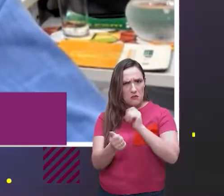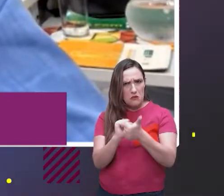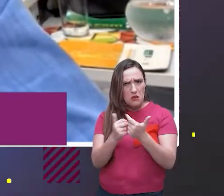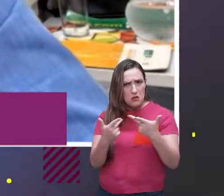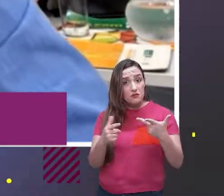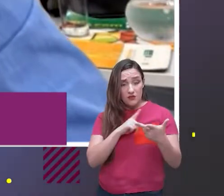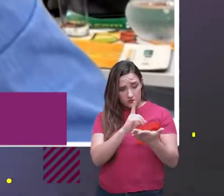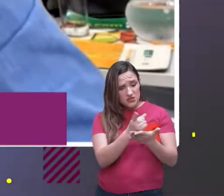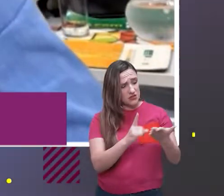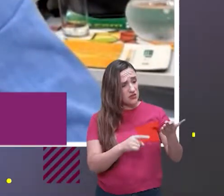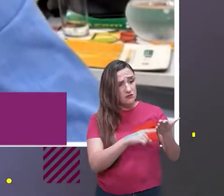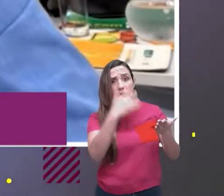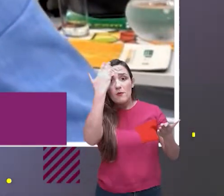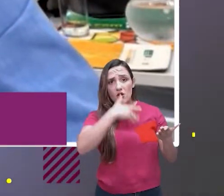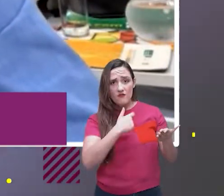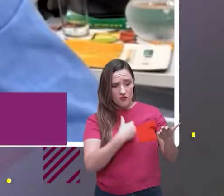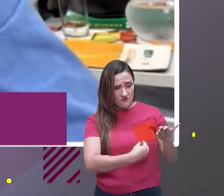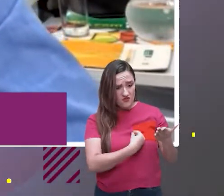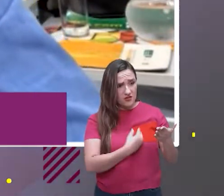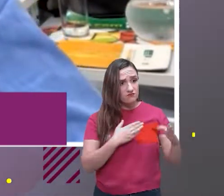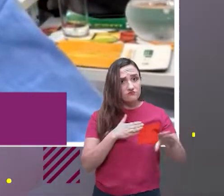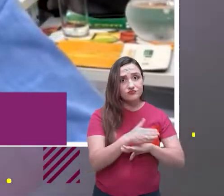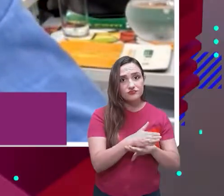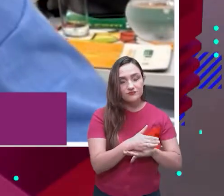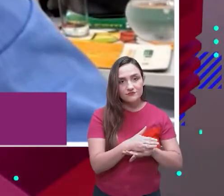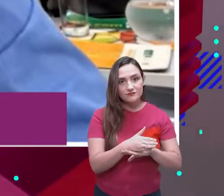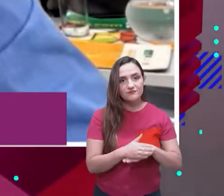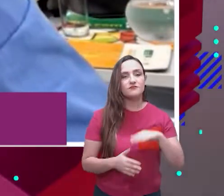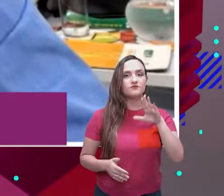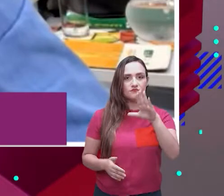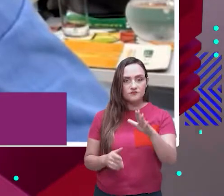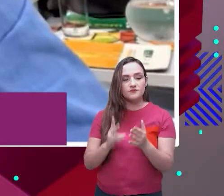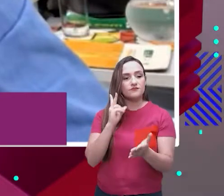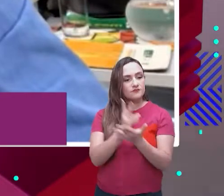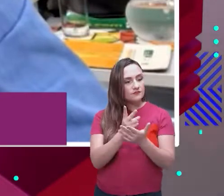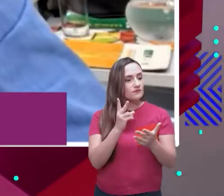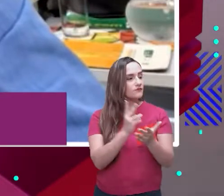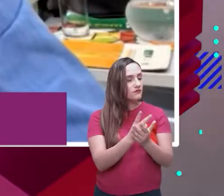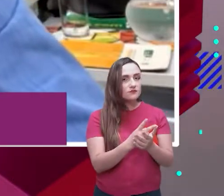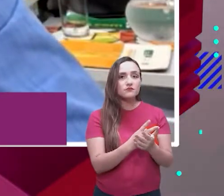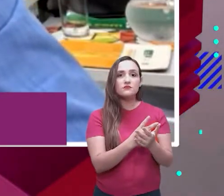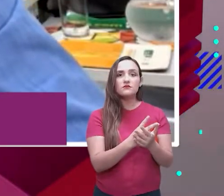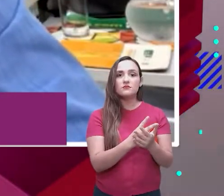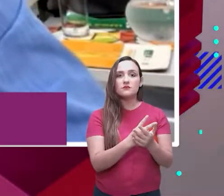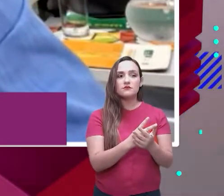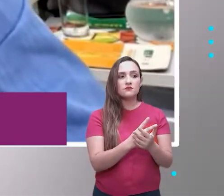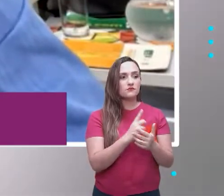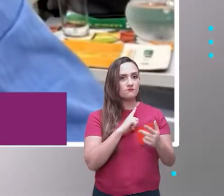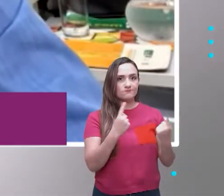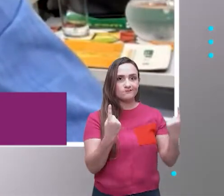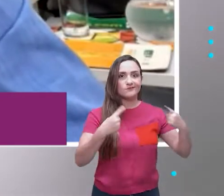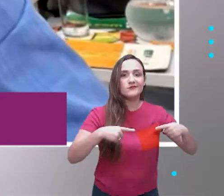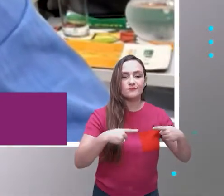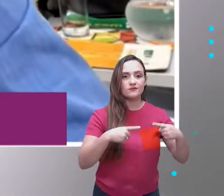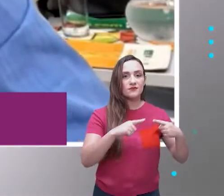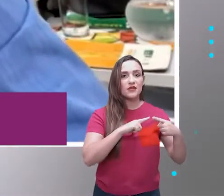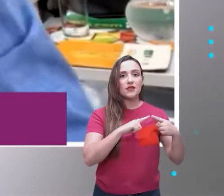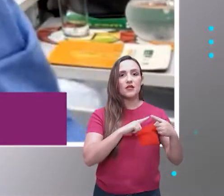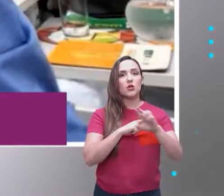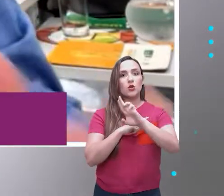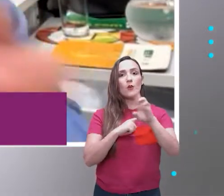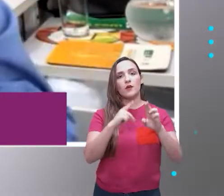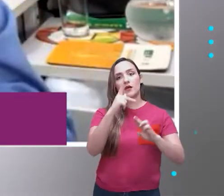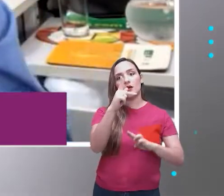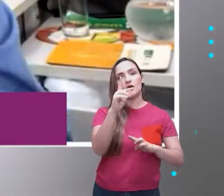recebe a declaração de participação. Cada evento que ele participa, ele tem um número X de pontos. Então, ele